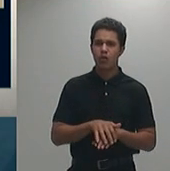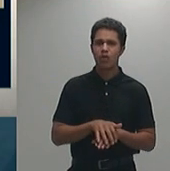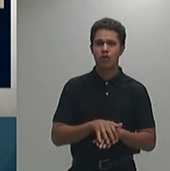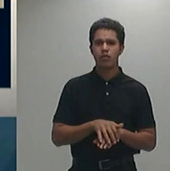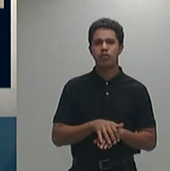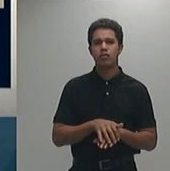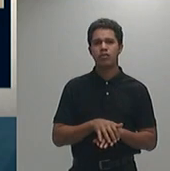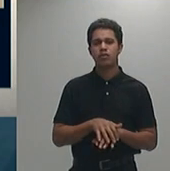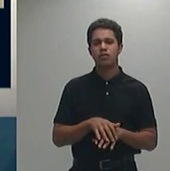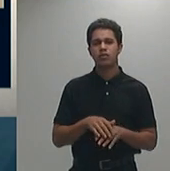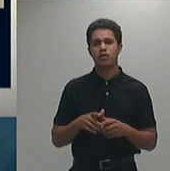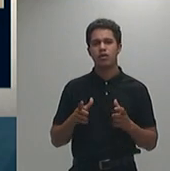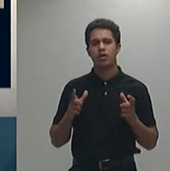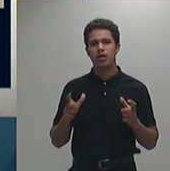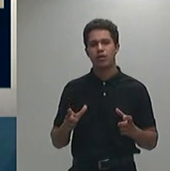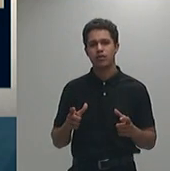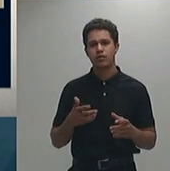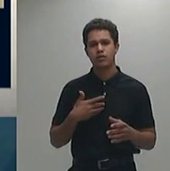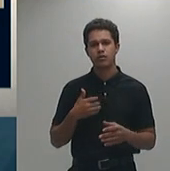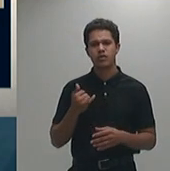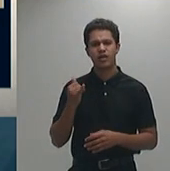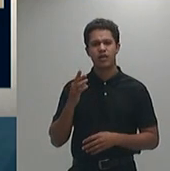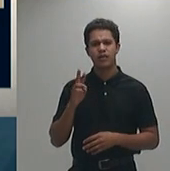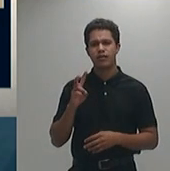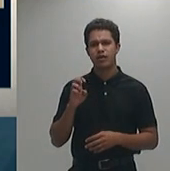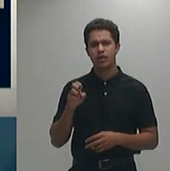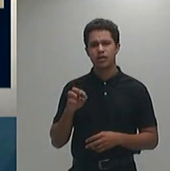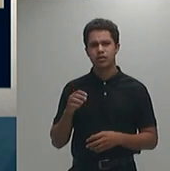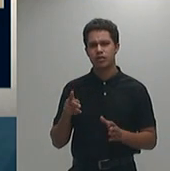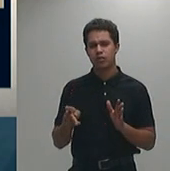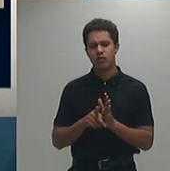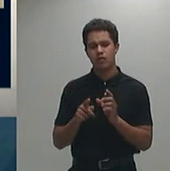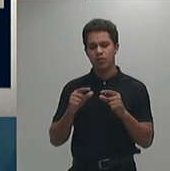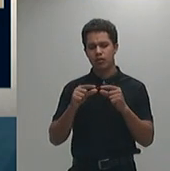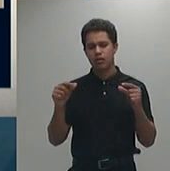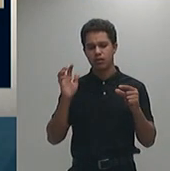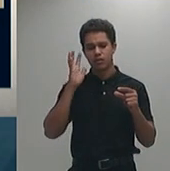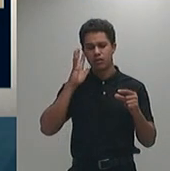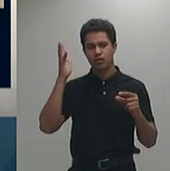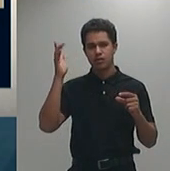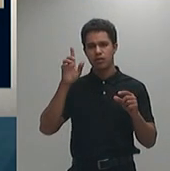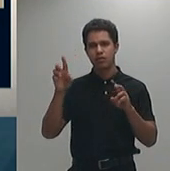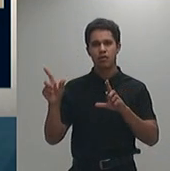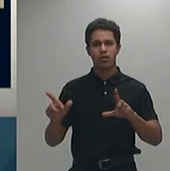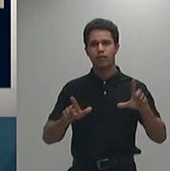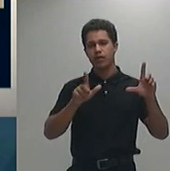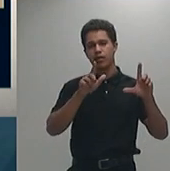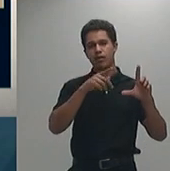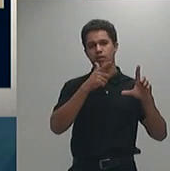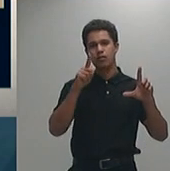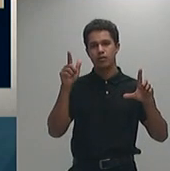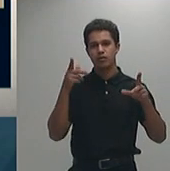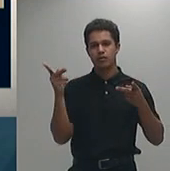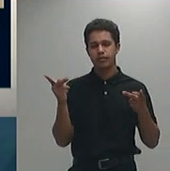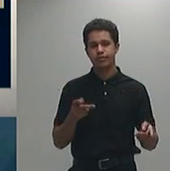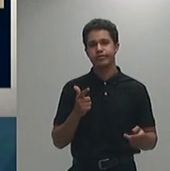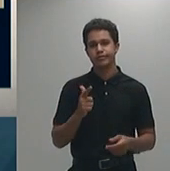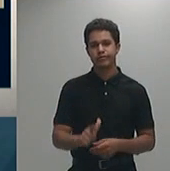de interveniente conforme se verifica do trecho da decisão daquele painel arbitral e trago o trecho